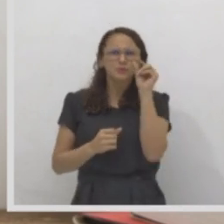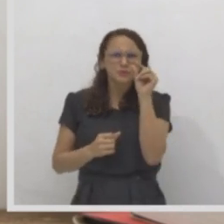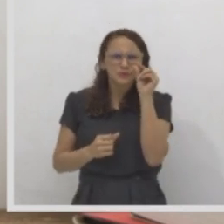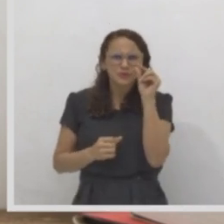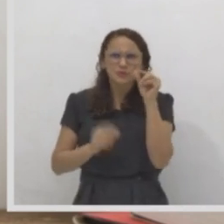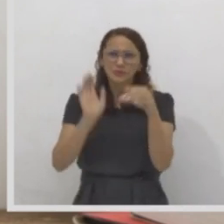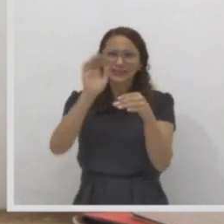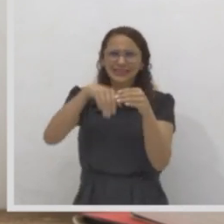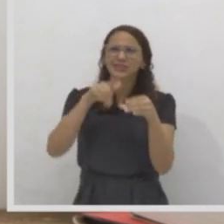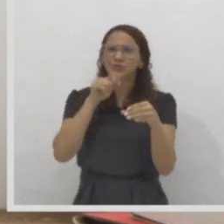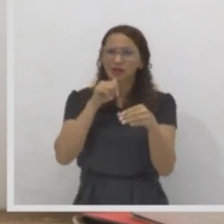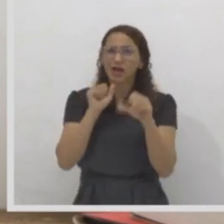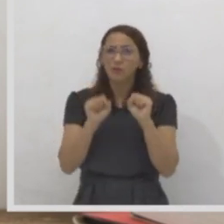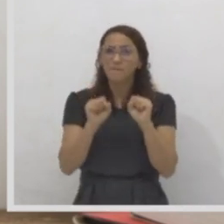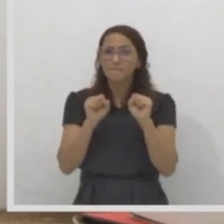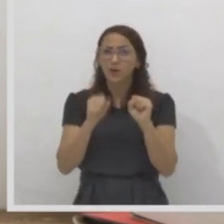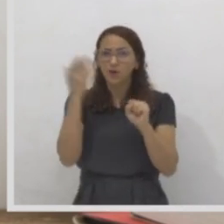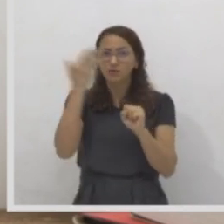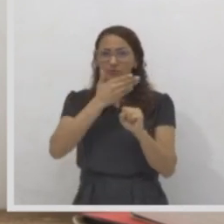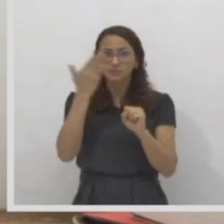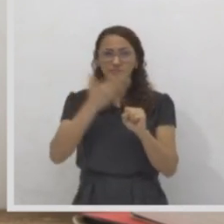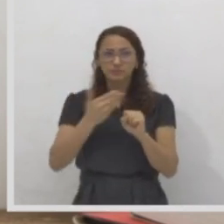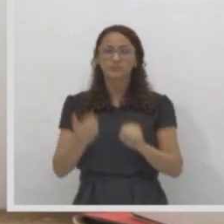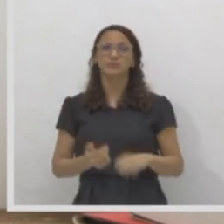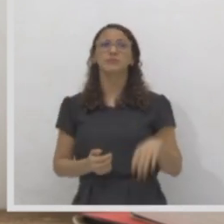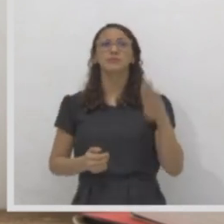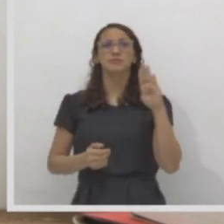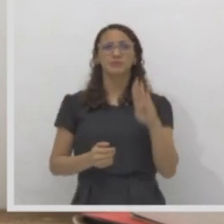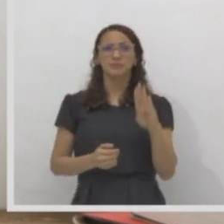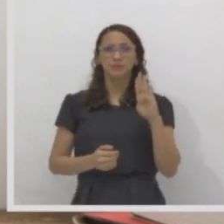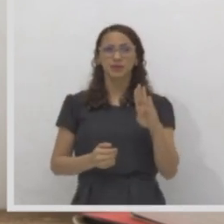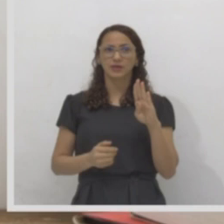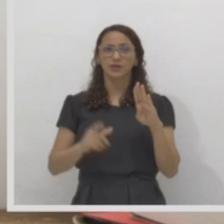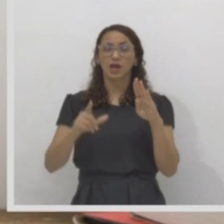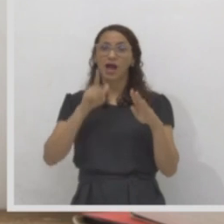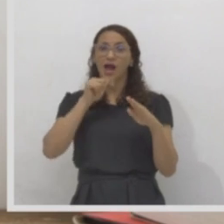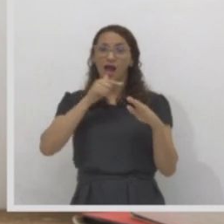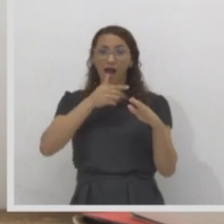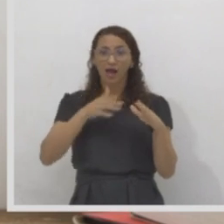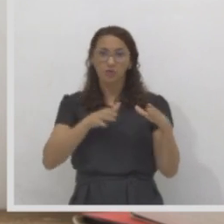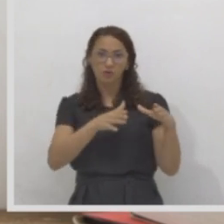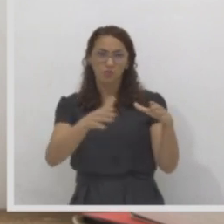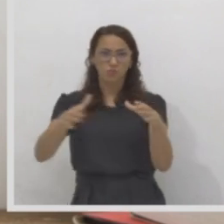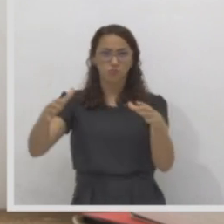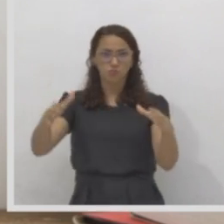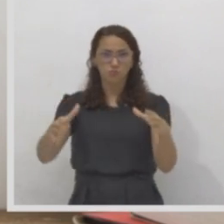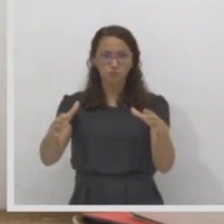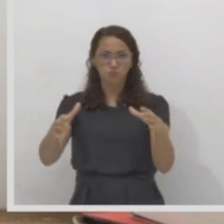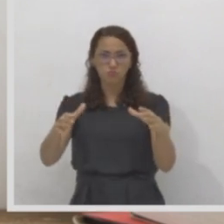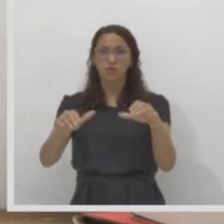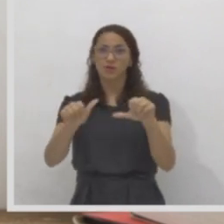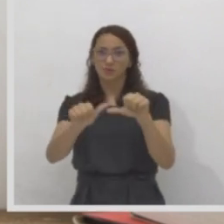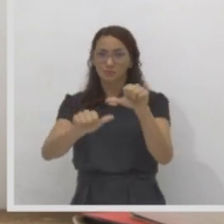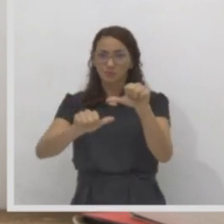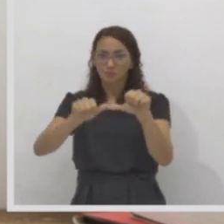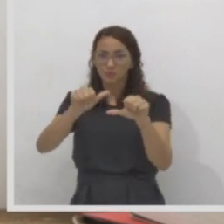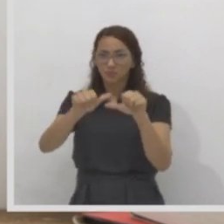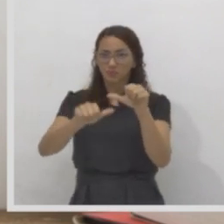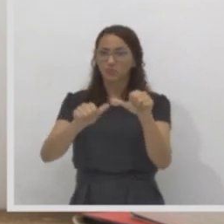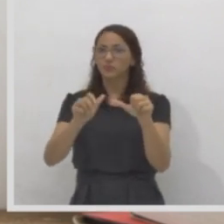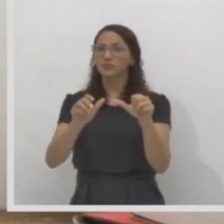B, local em que a água fica armazenada após tratada antes de ser distribuída à população. Letra